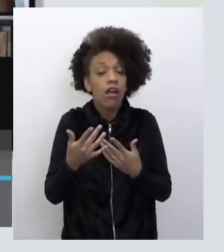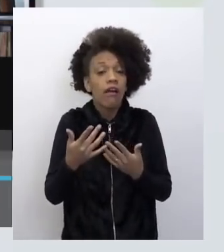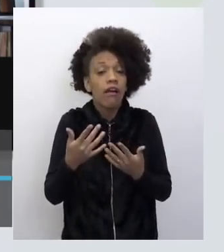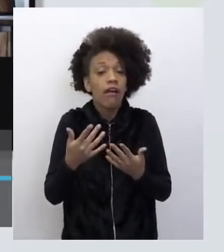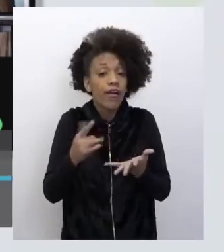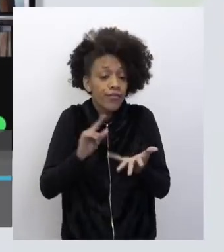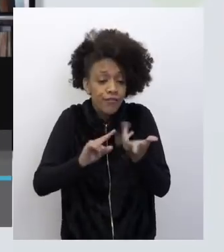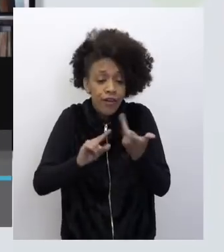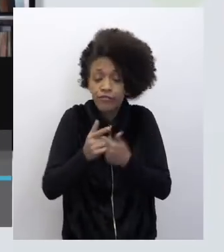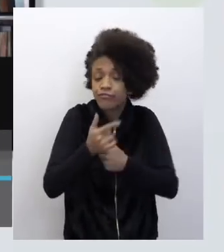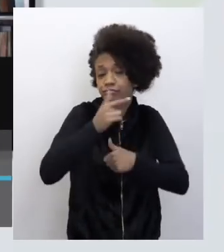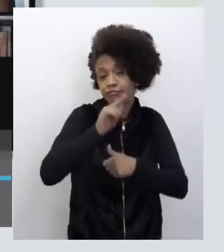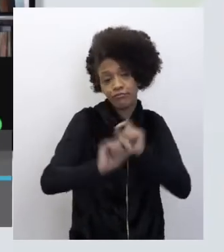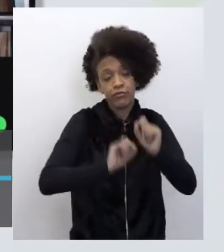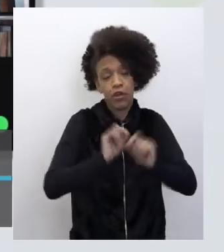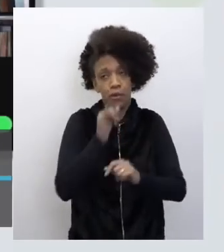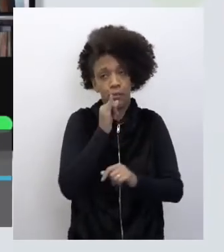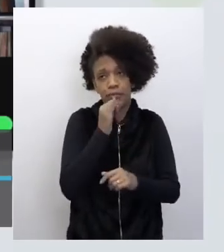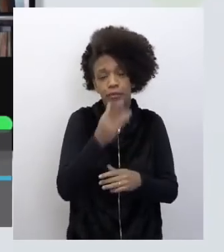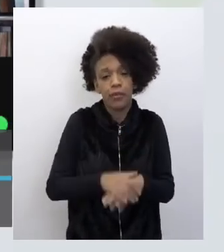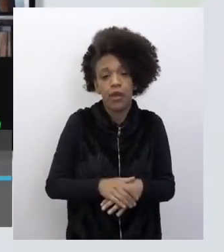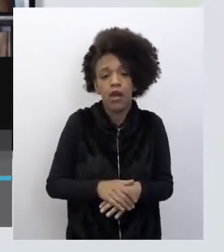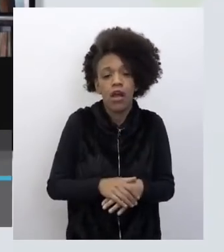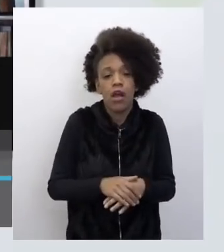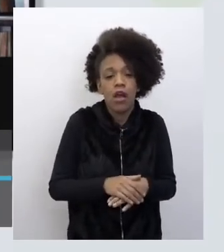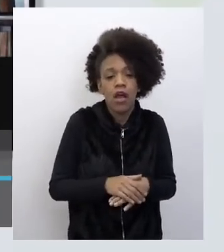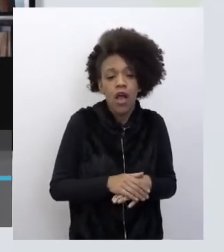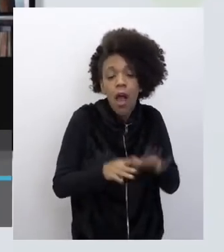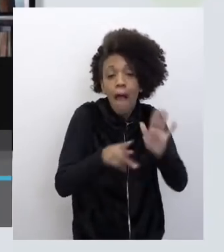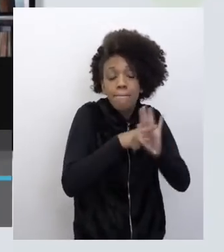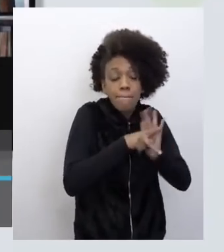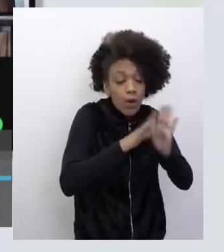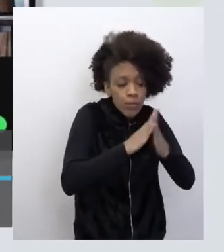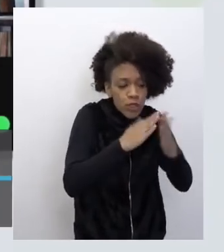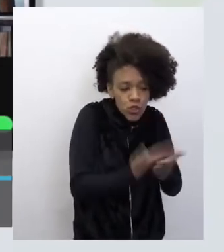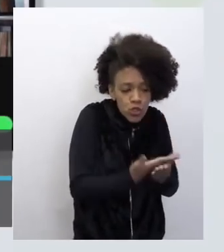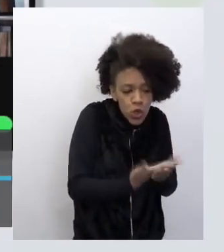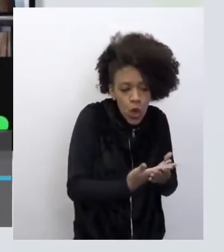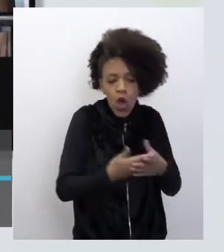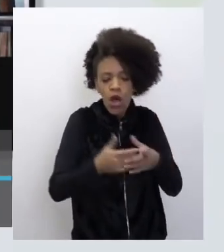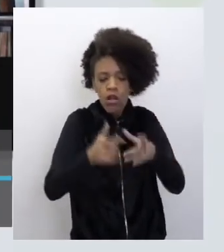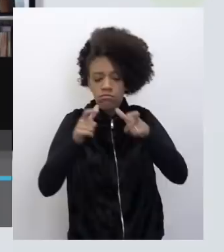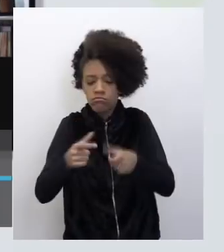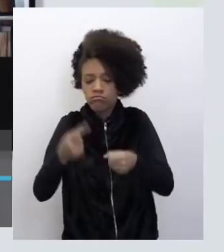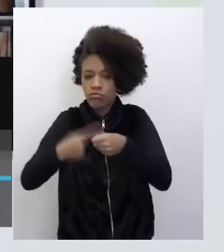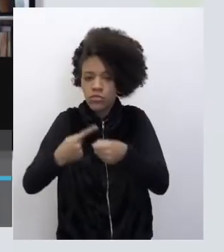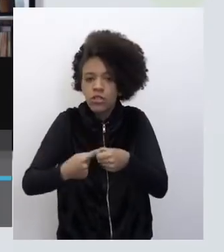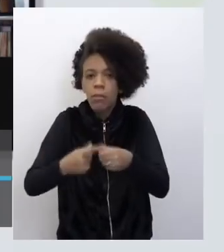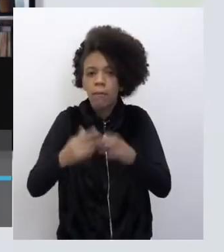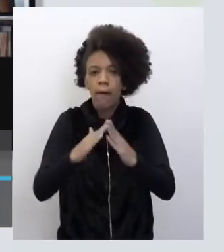diversas outras coisas, né, como construir a sua própria escola, o seu próprio bairro.